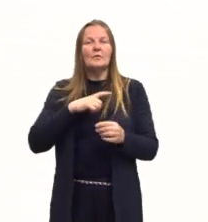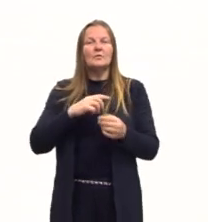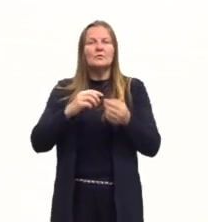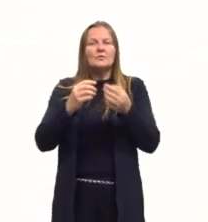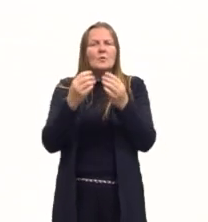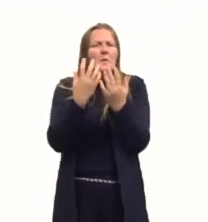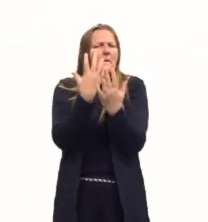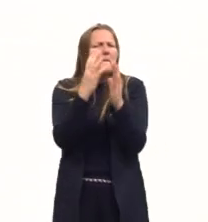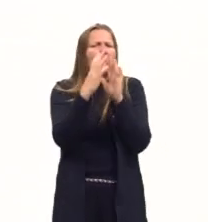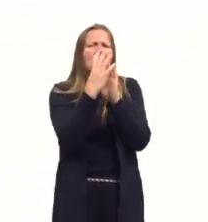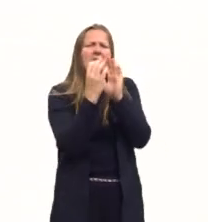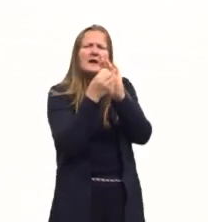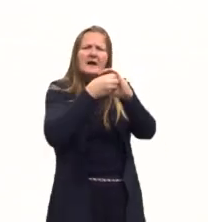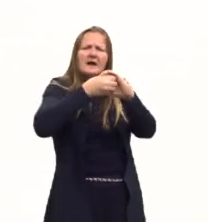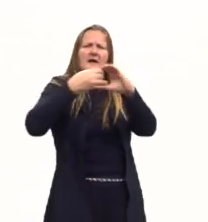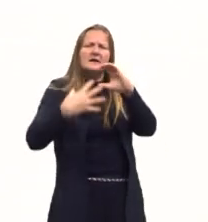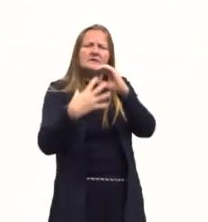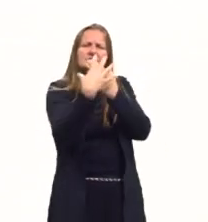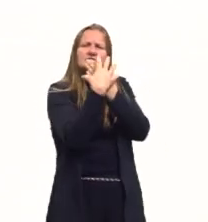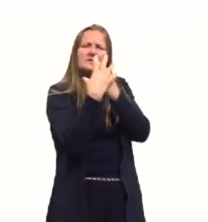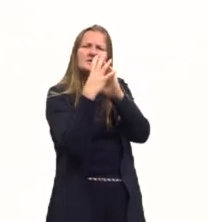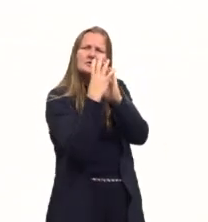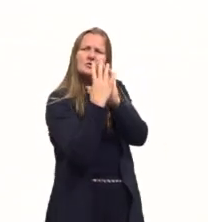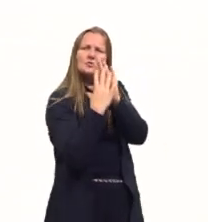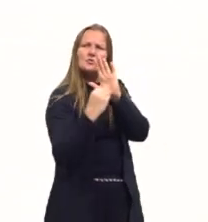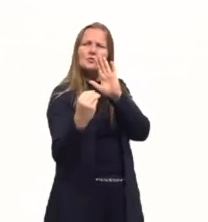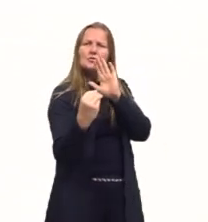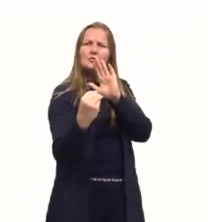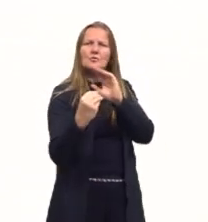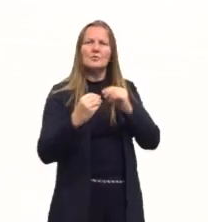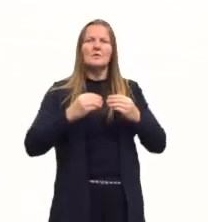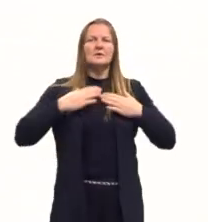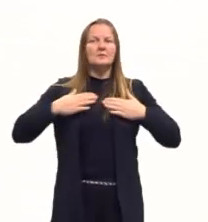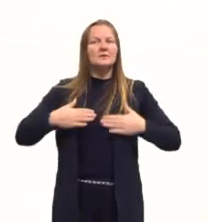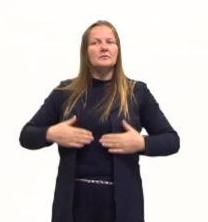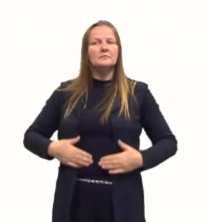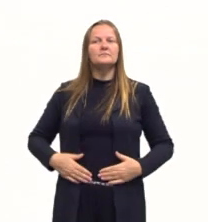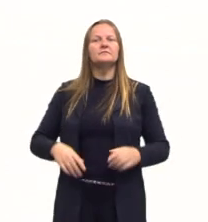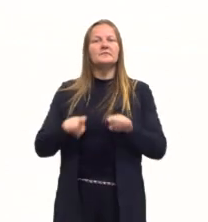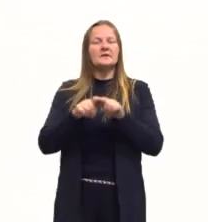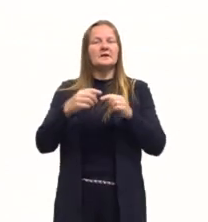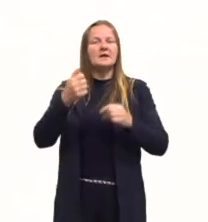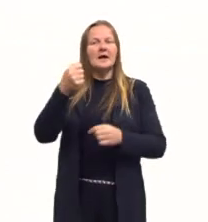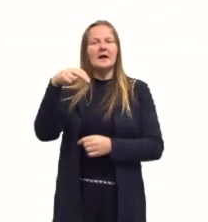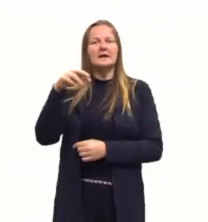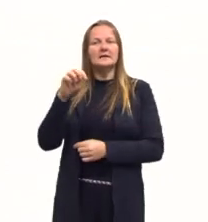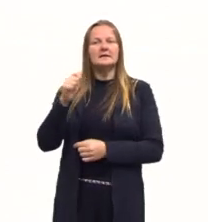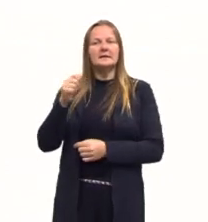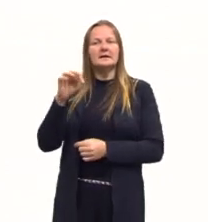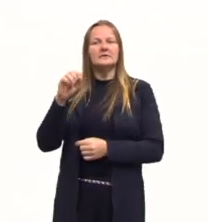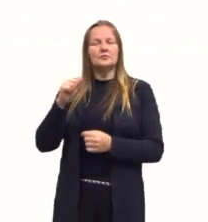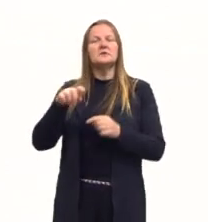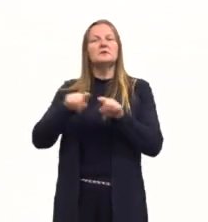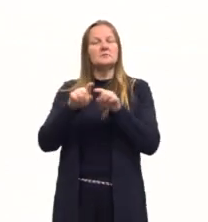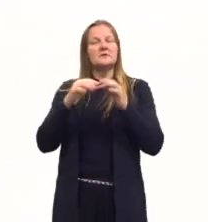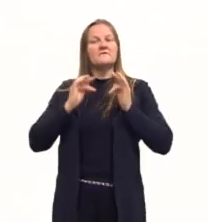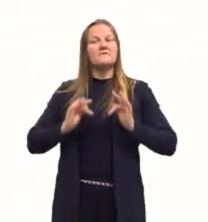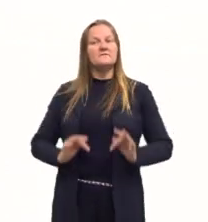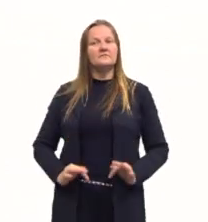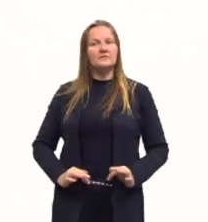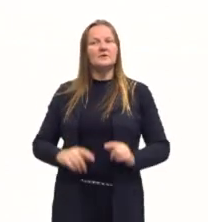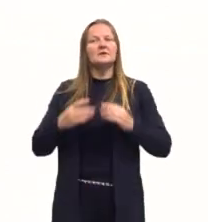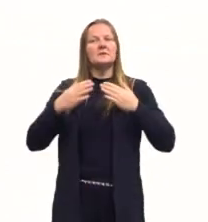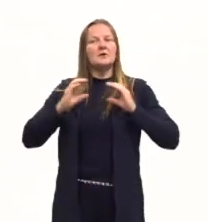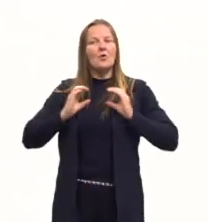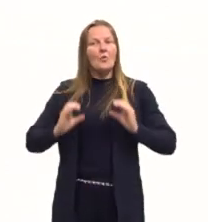de semelhanças nesse caso morfológicas e também anatômicas Mas podem também ser fisiológicas e